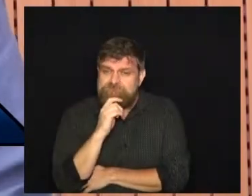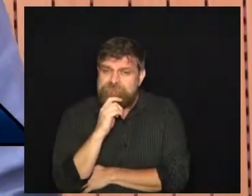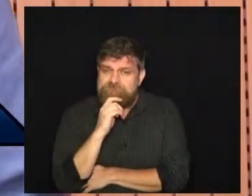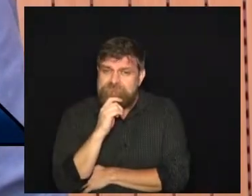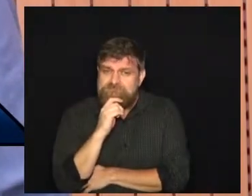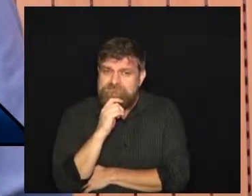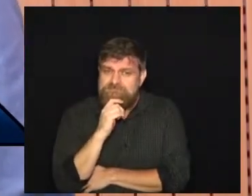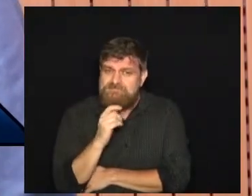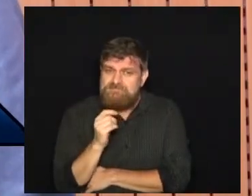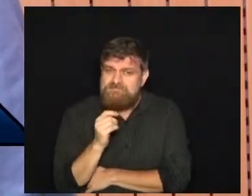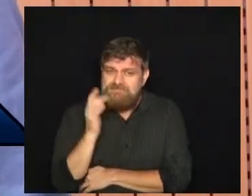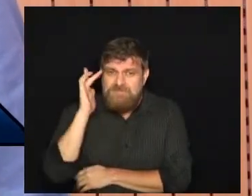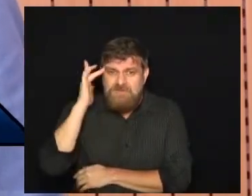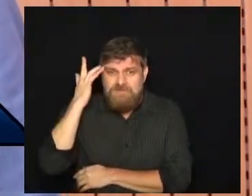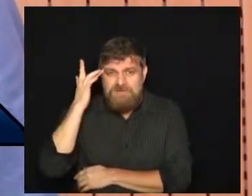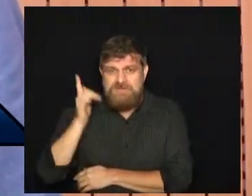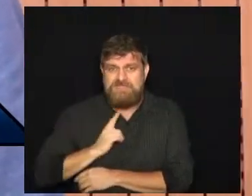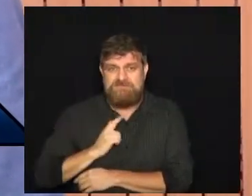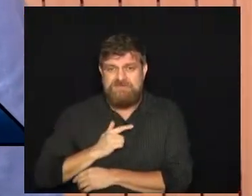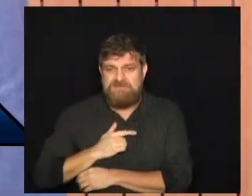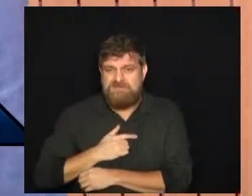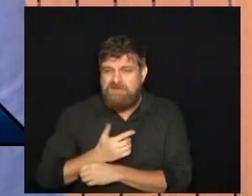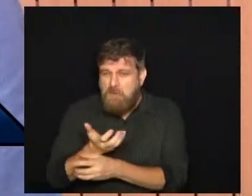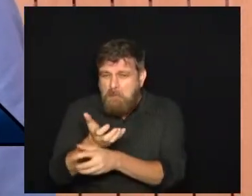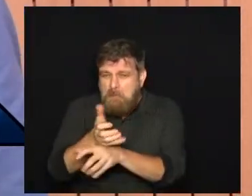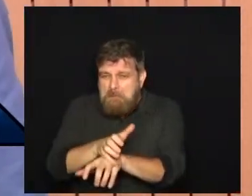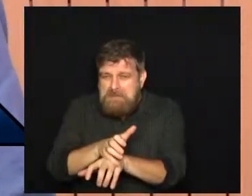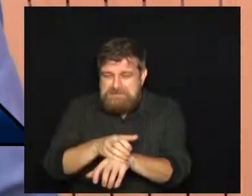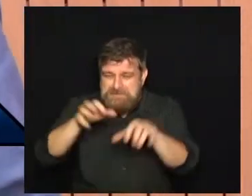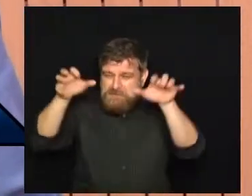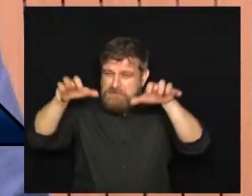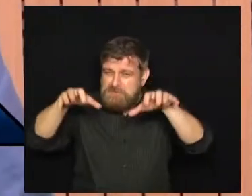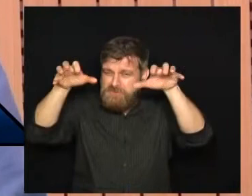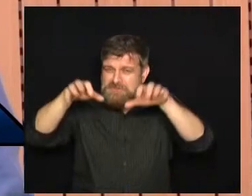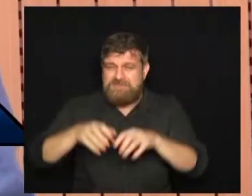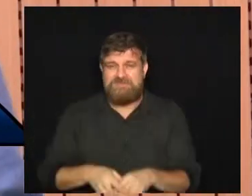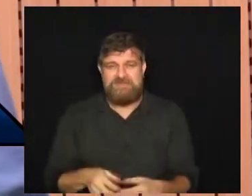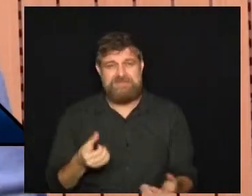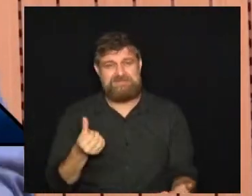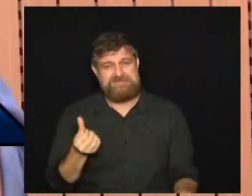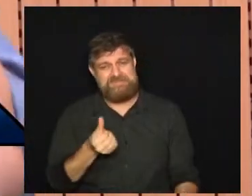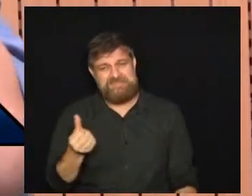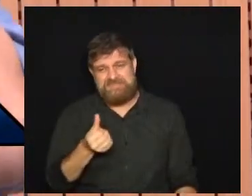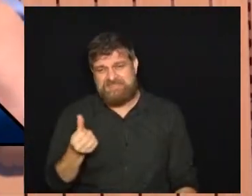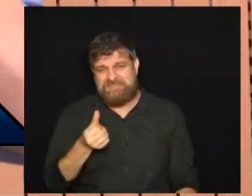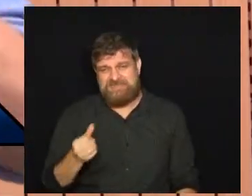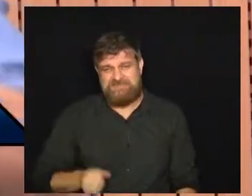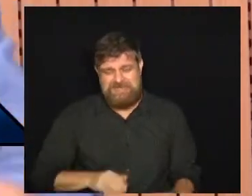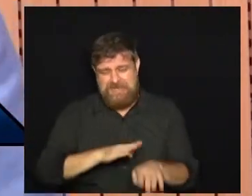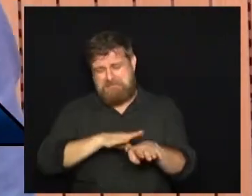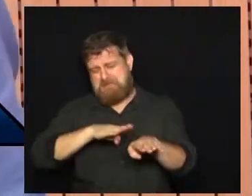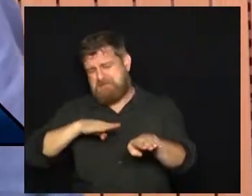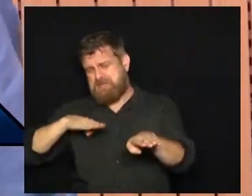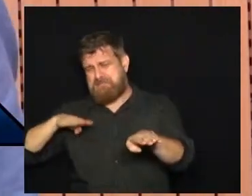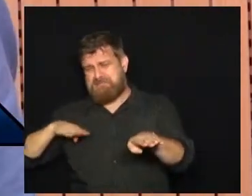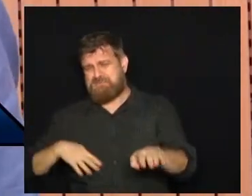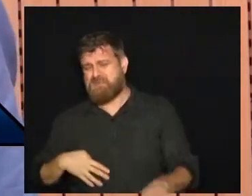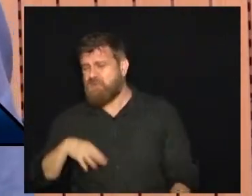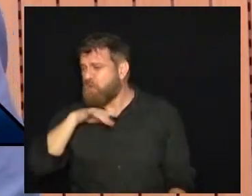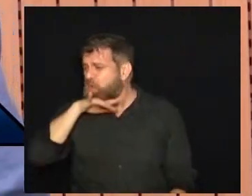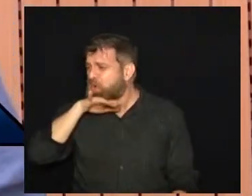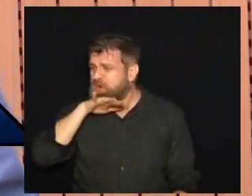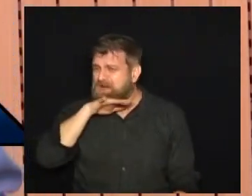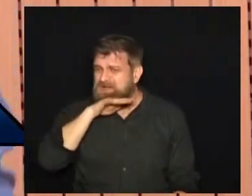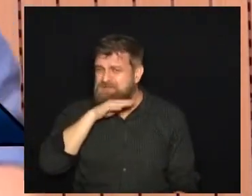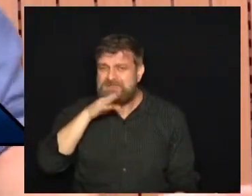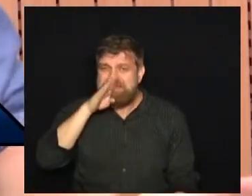eu acho que hoje não vai dar quórum, né? Chovendo, sexta-feira, trânsito terrível, final de tarde